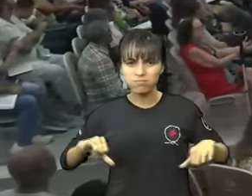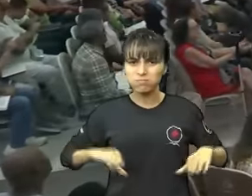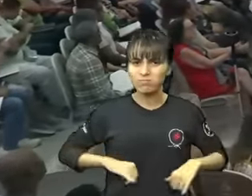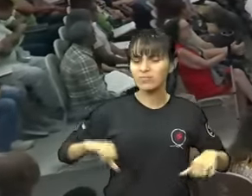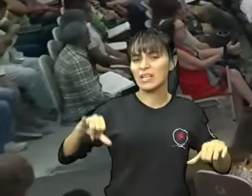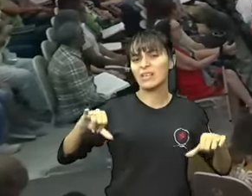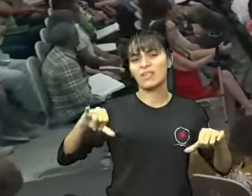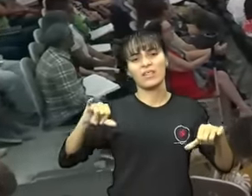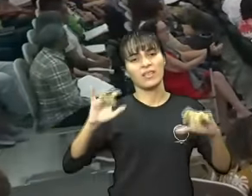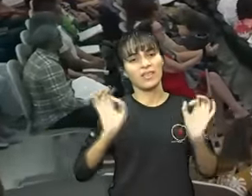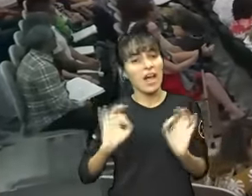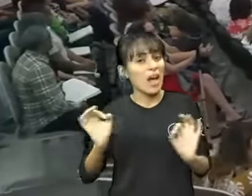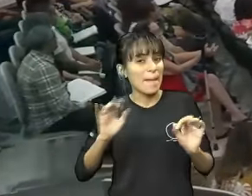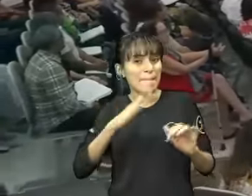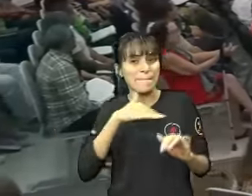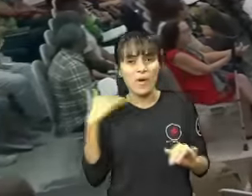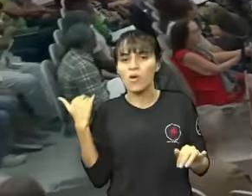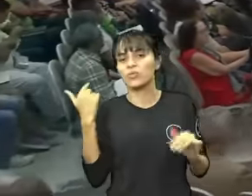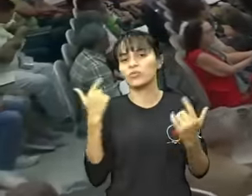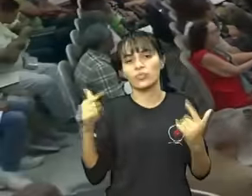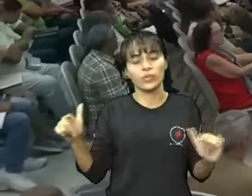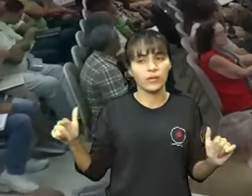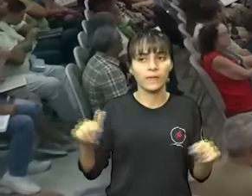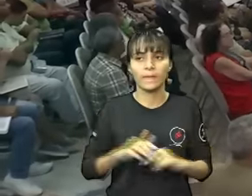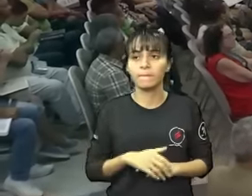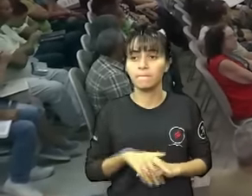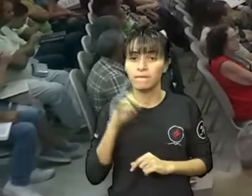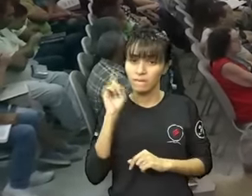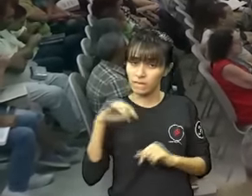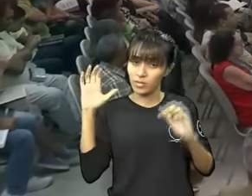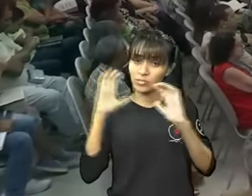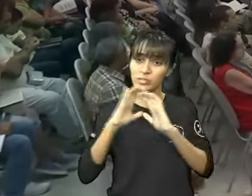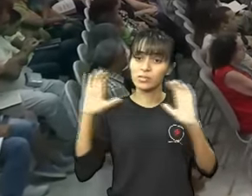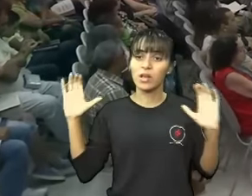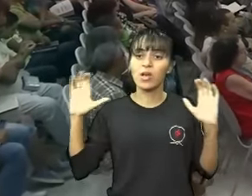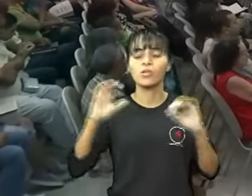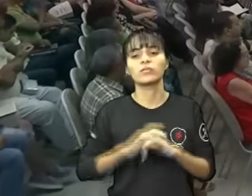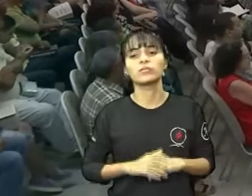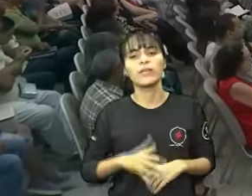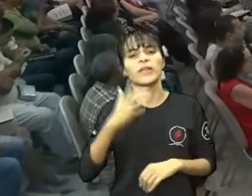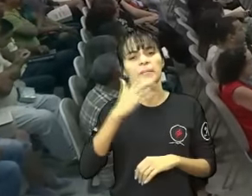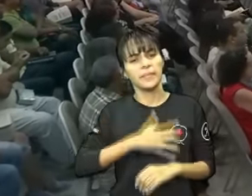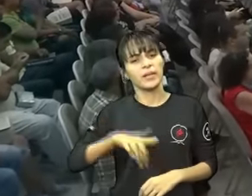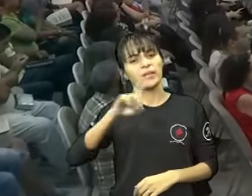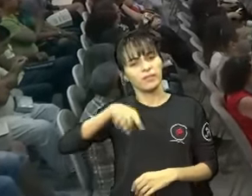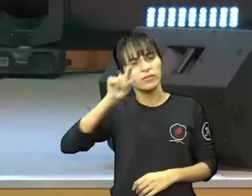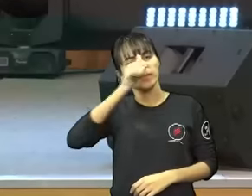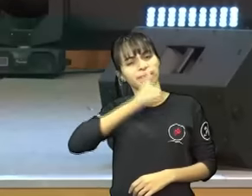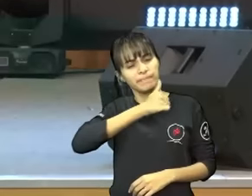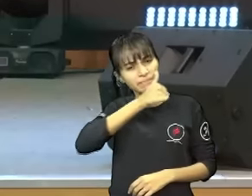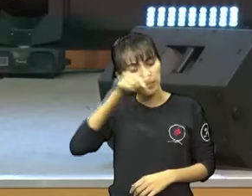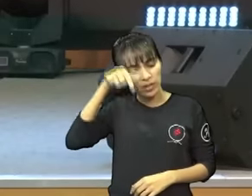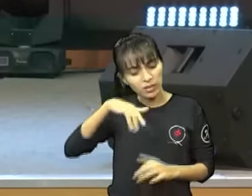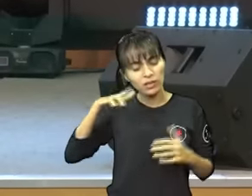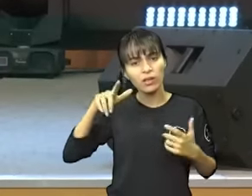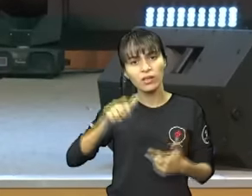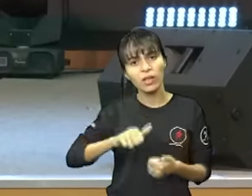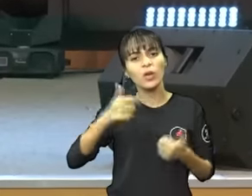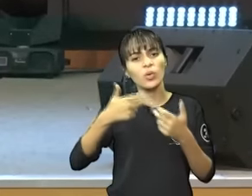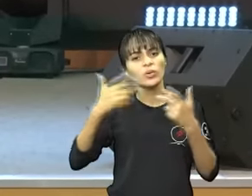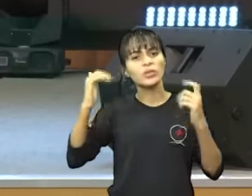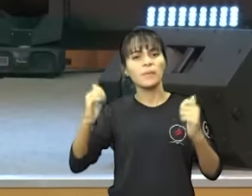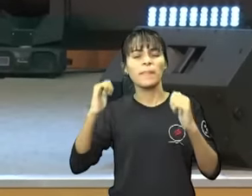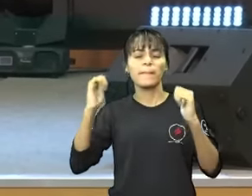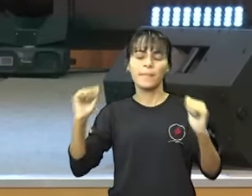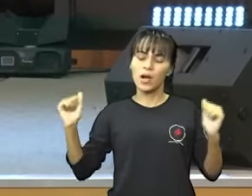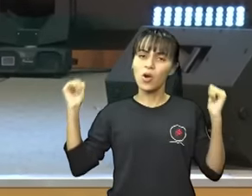plantula não vai haver morte é o céu vale a pena você pagar o preço coisas grandes e